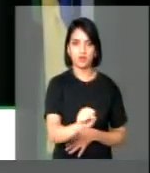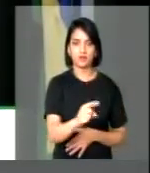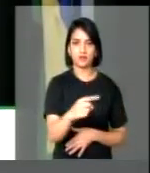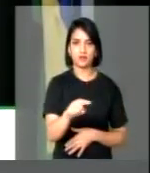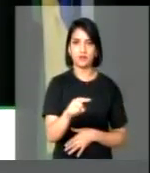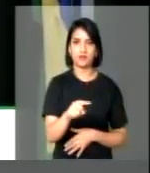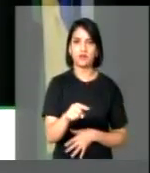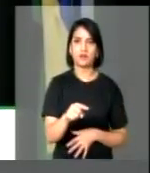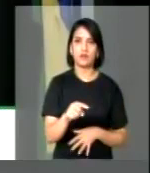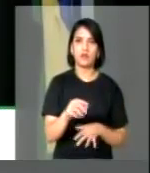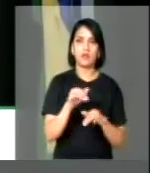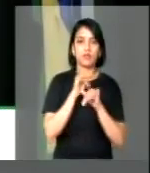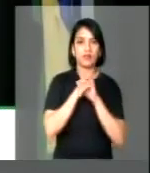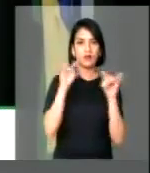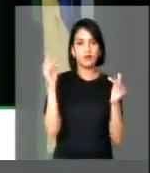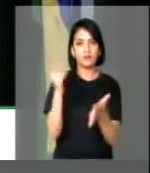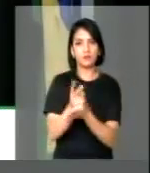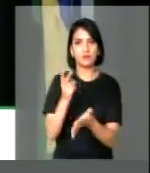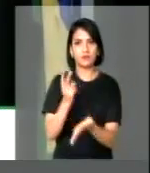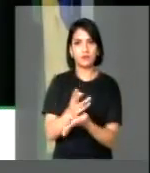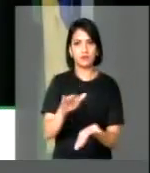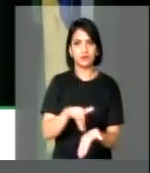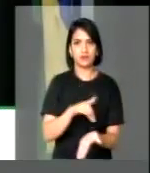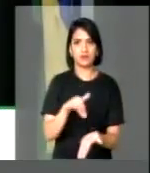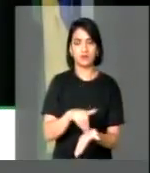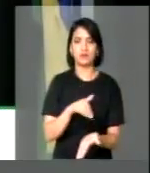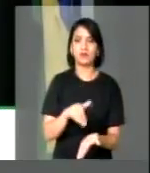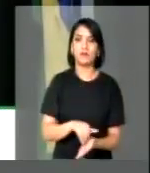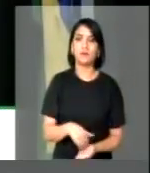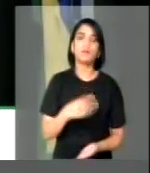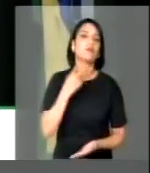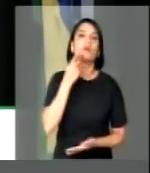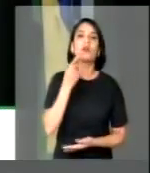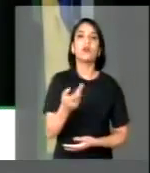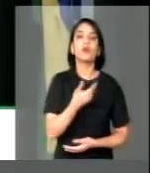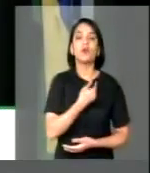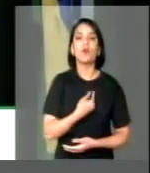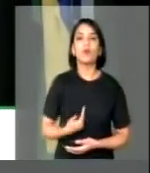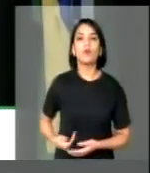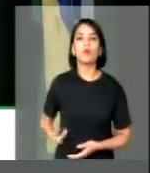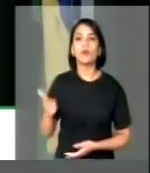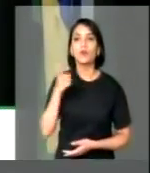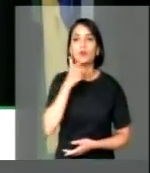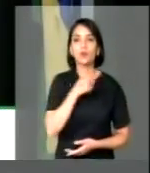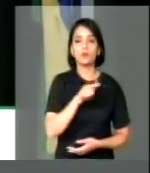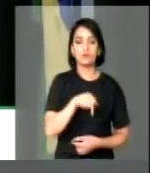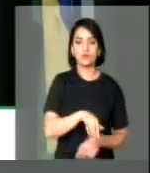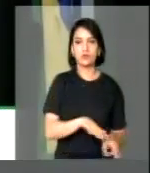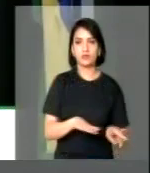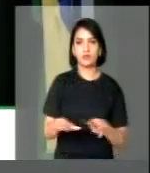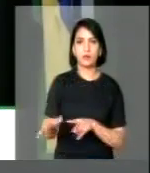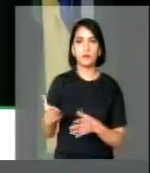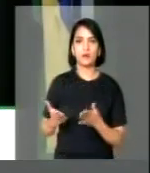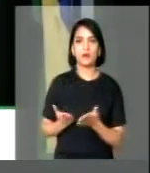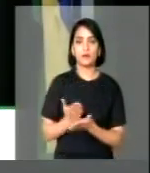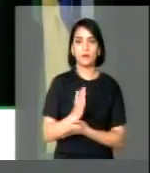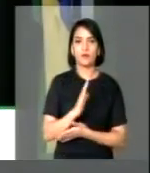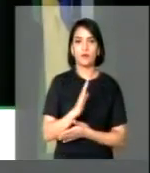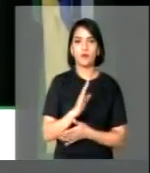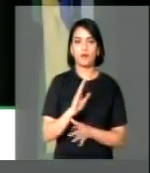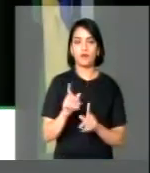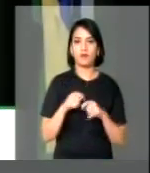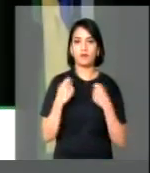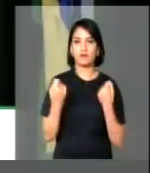segundo declarações do mesmo secretário. Ressalto que o governo conseguiu, essa semana, aprovar na Assembleia